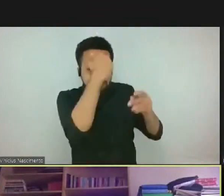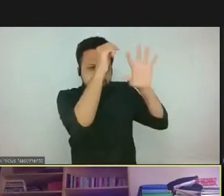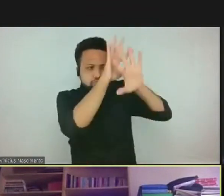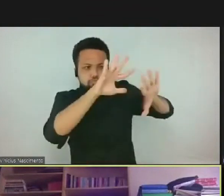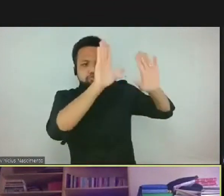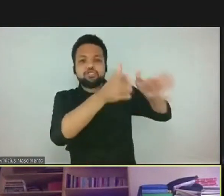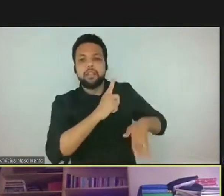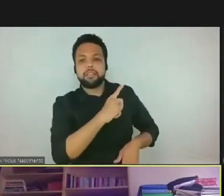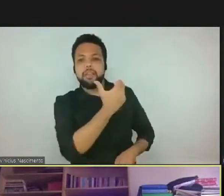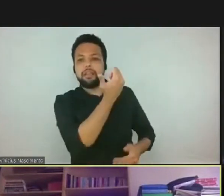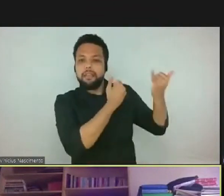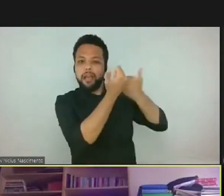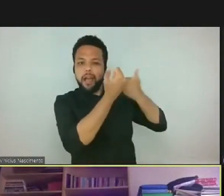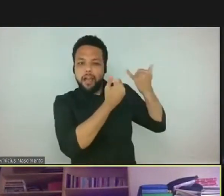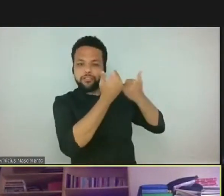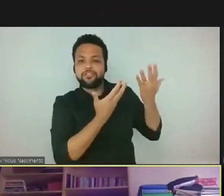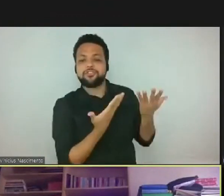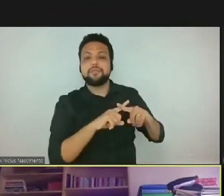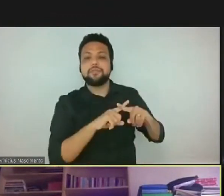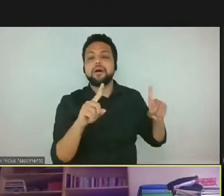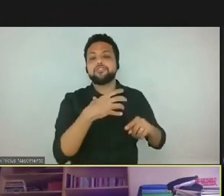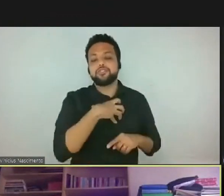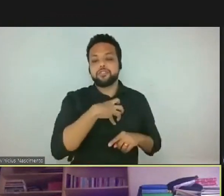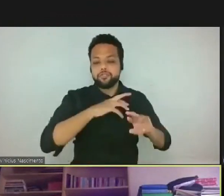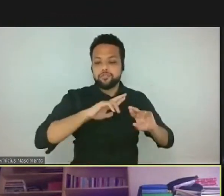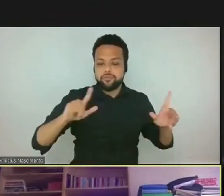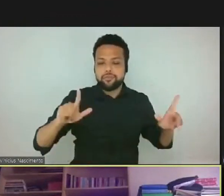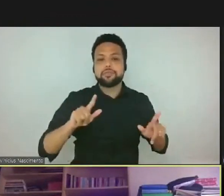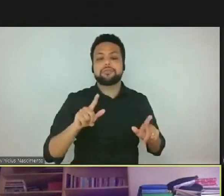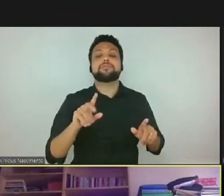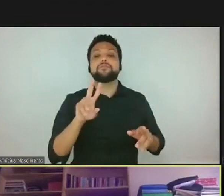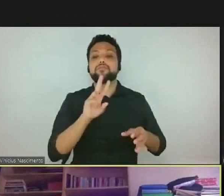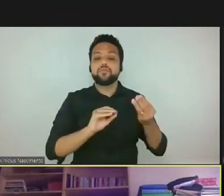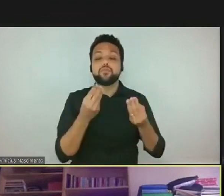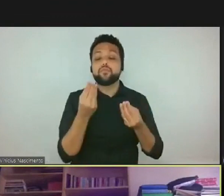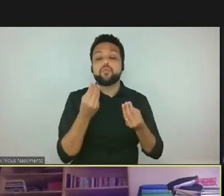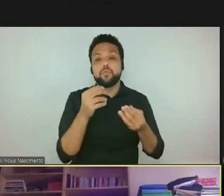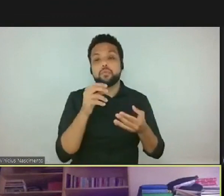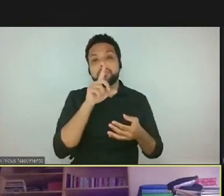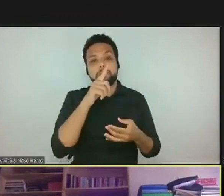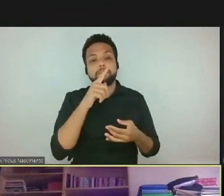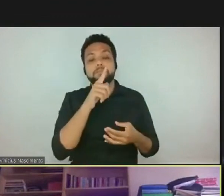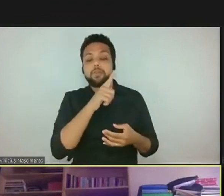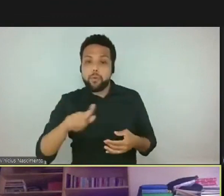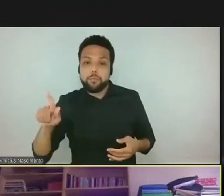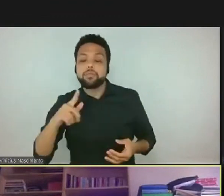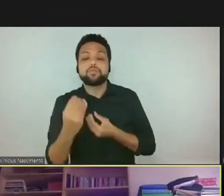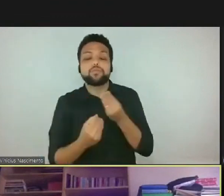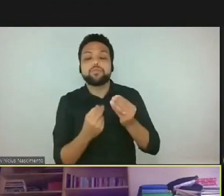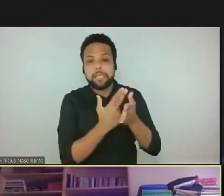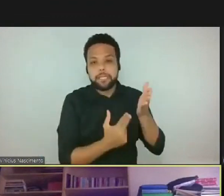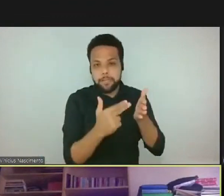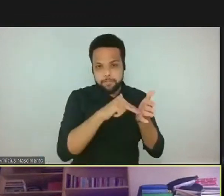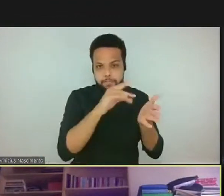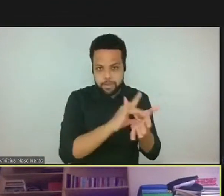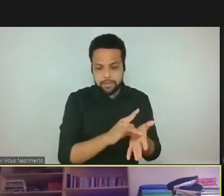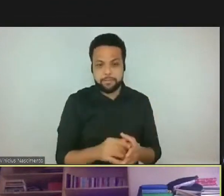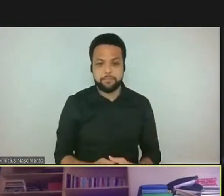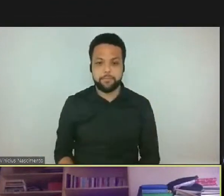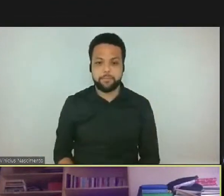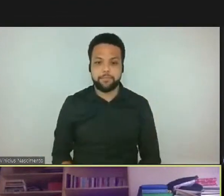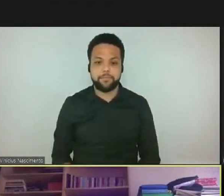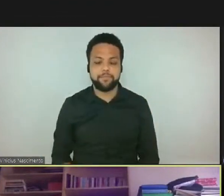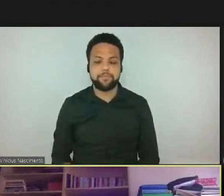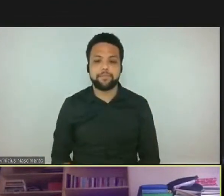é de ordem diferente, né, do ponto de vista da linguagem, do que o desenho realizado. Já